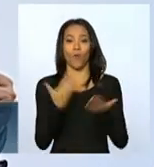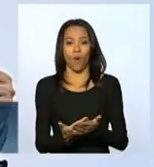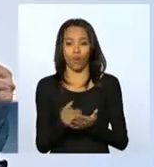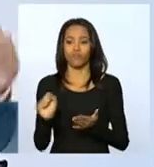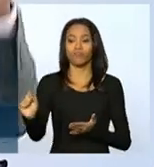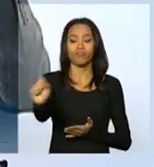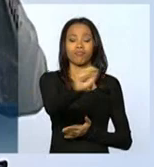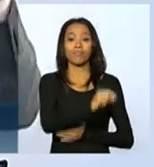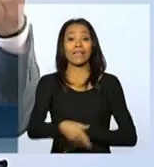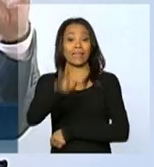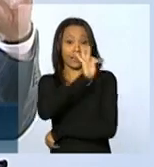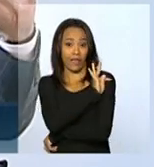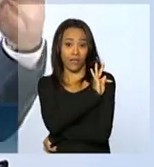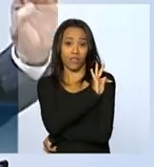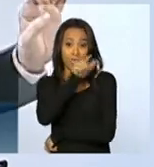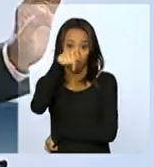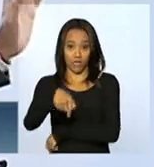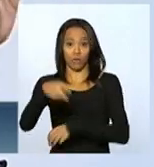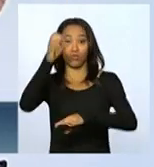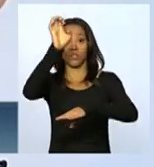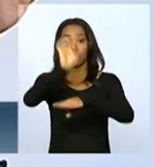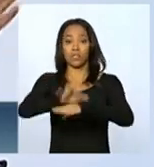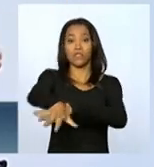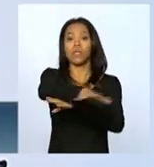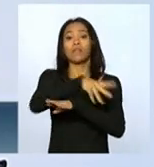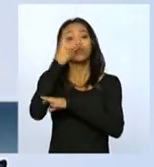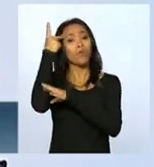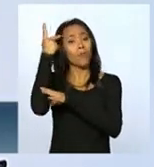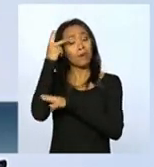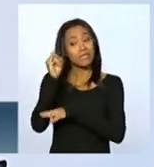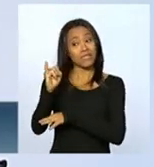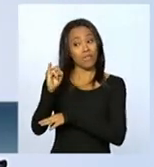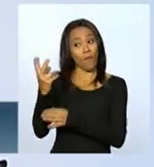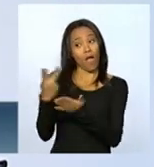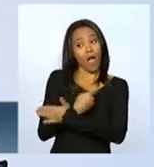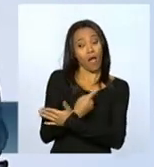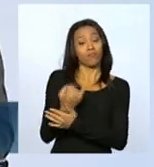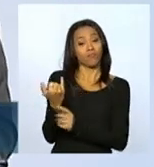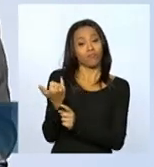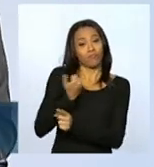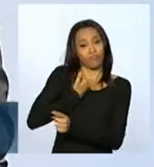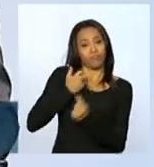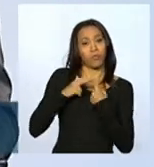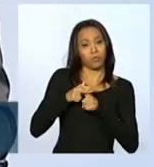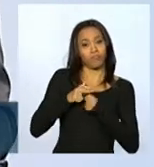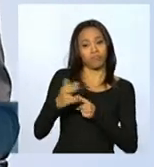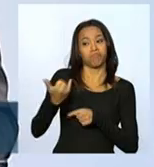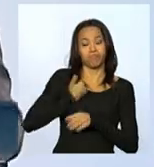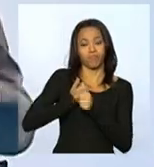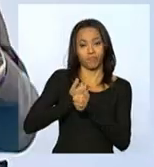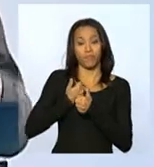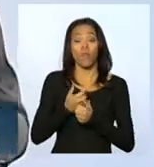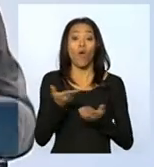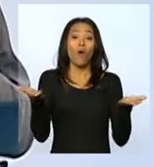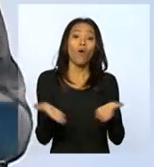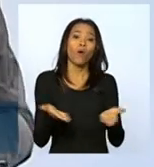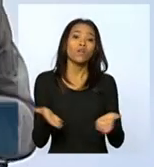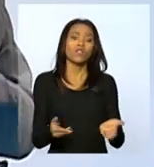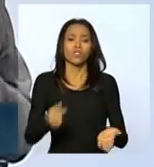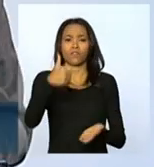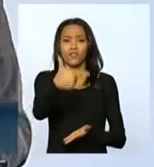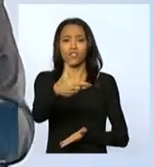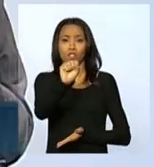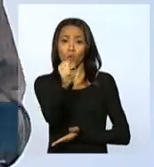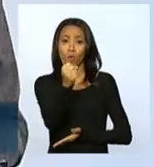Paulo. Apenas 3. Reitor, só me corrija se eu estiver errado. Hoje, são